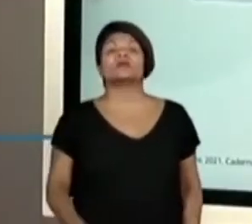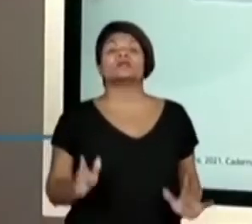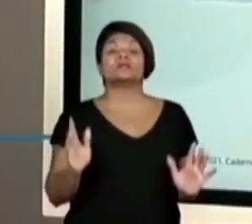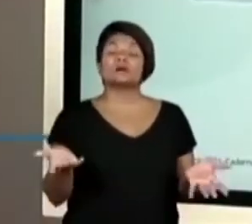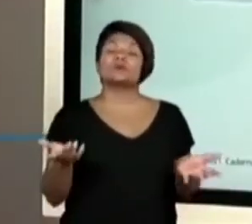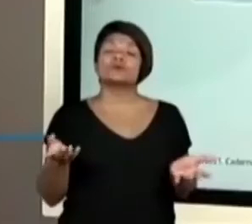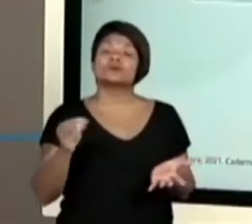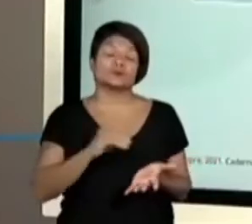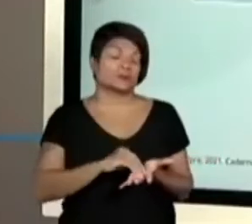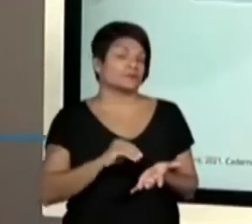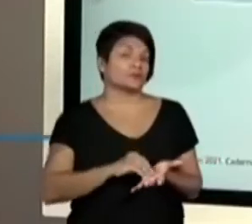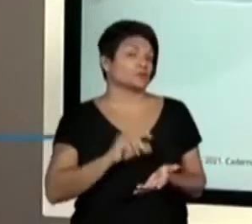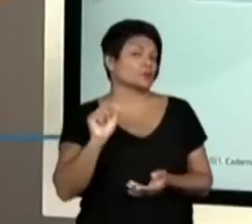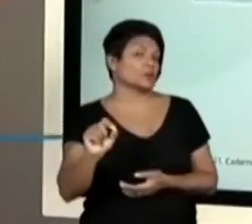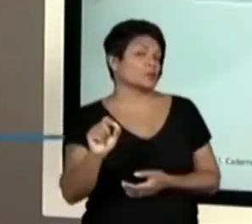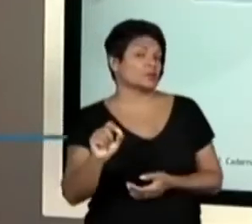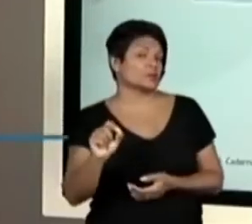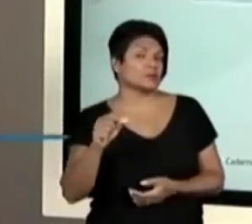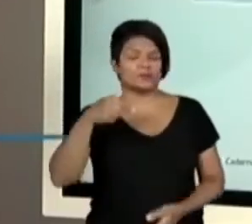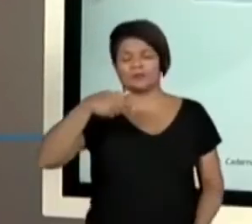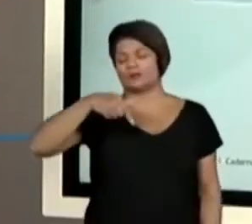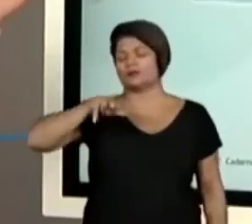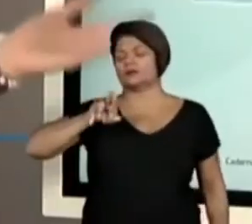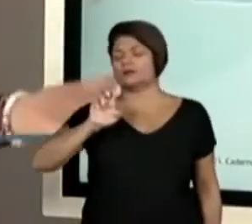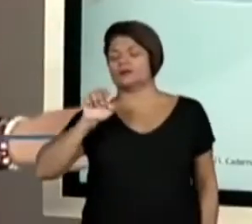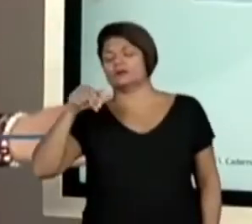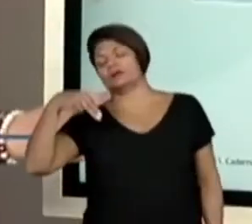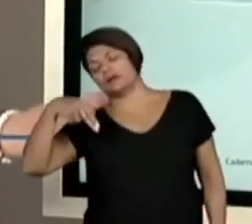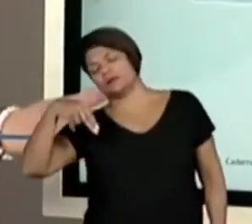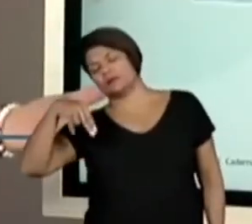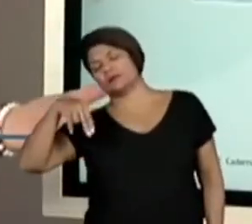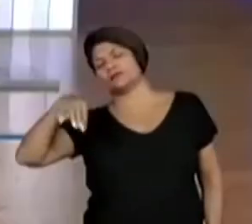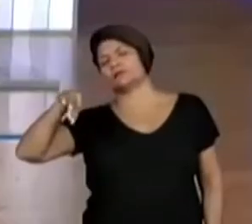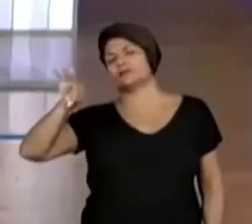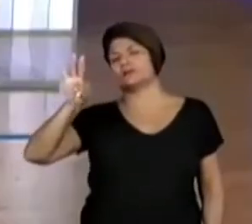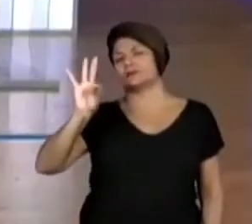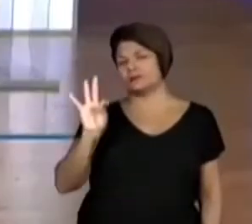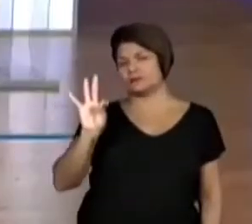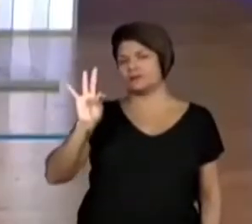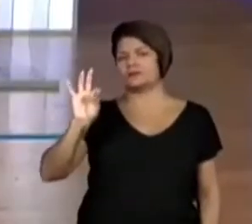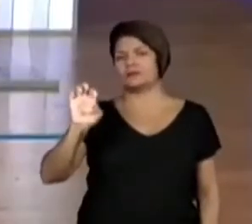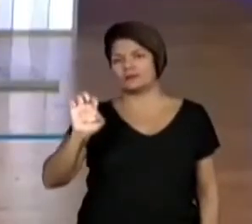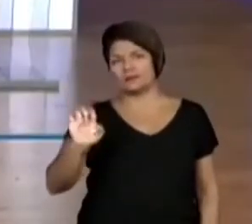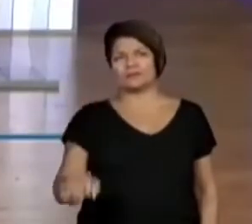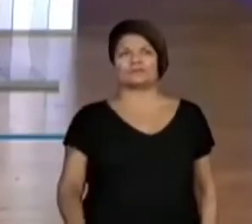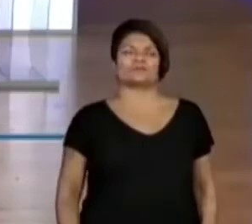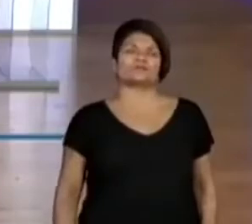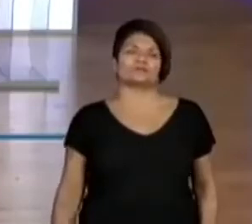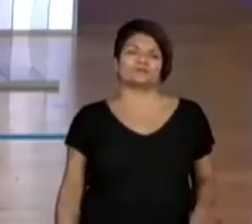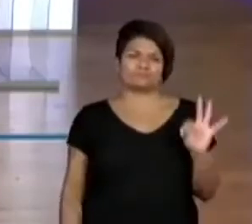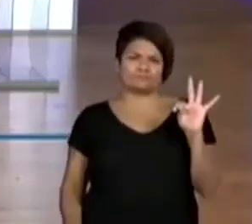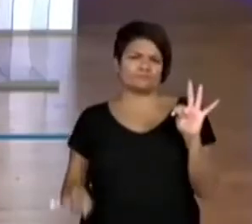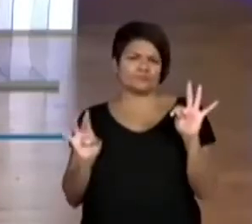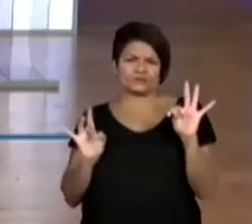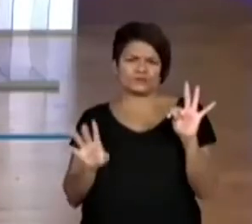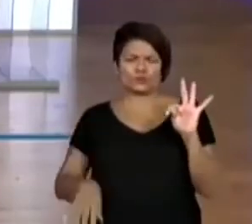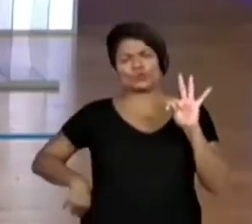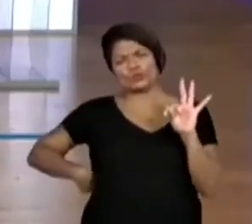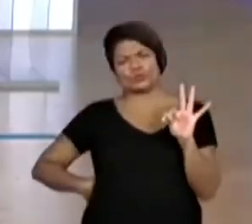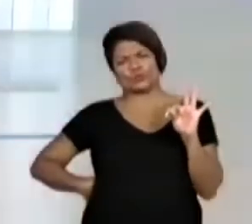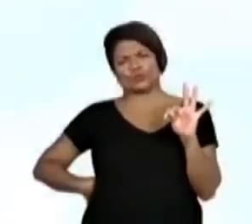consegui escrever o quem, falta o T. Fácil, né? Só o T, professor? Eu posso pôr o